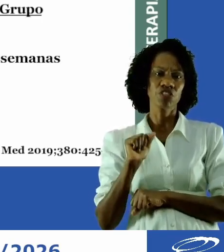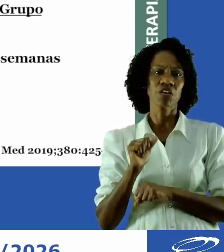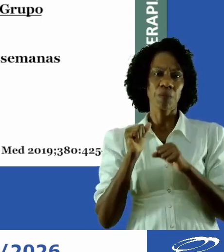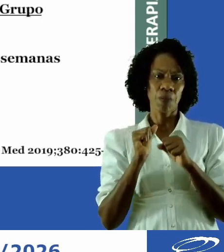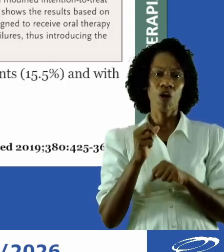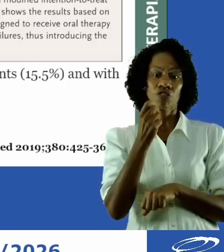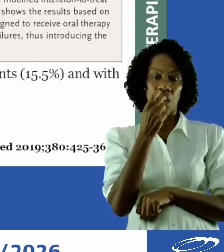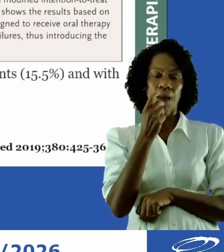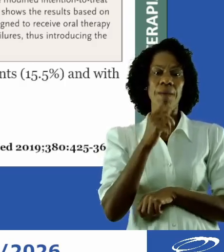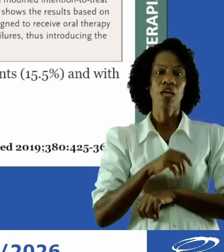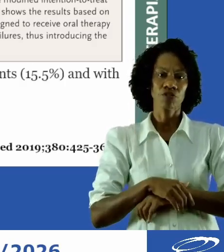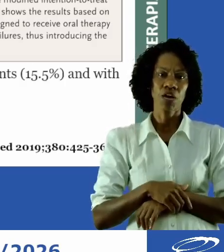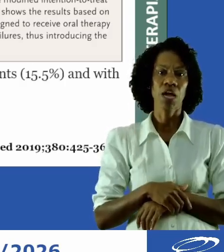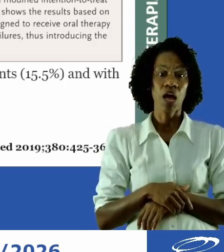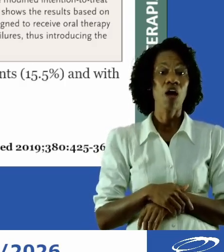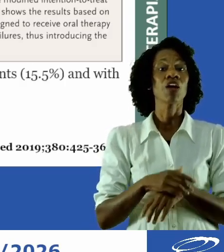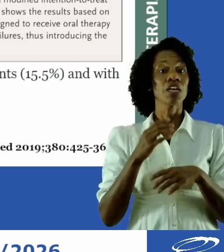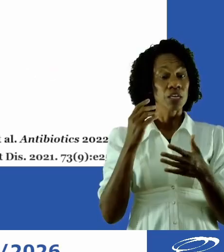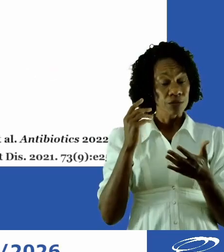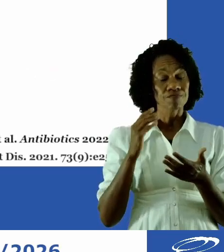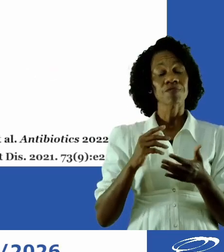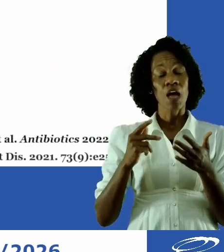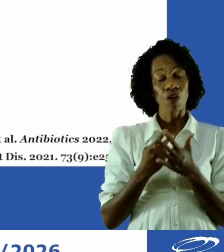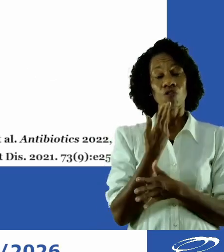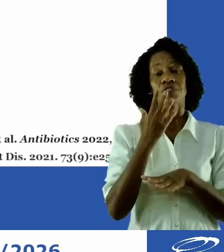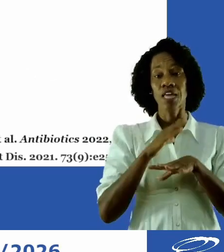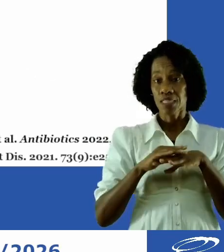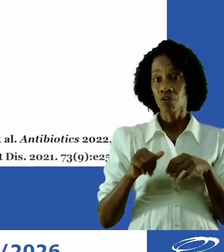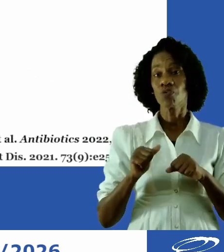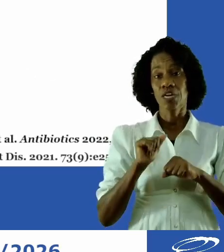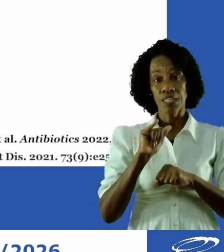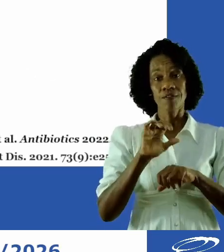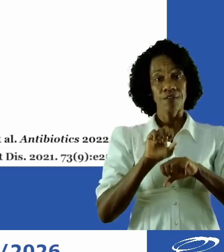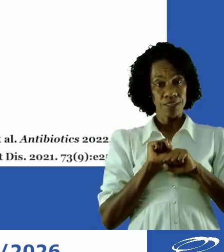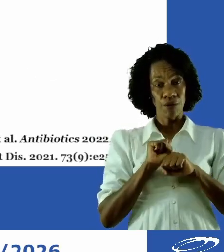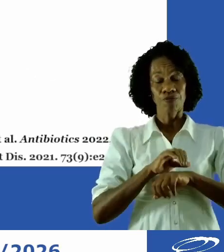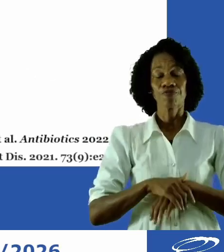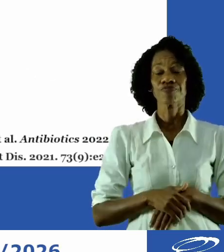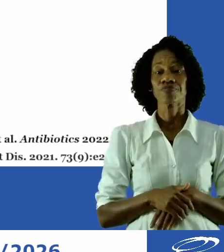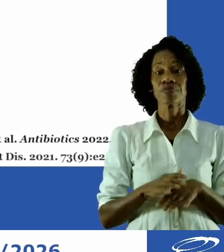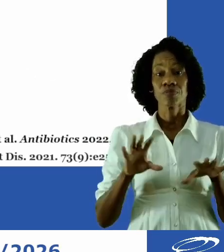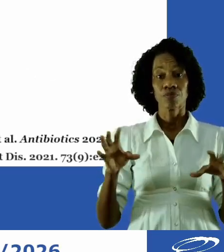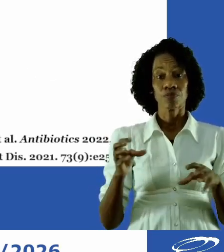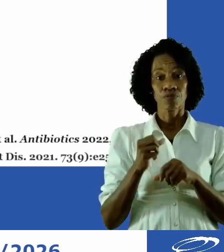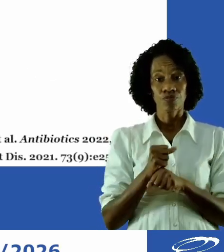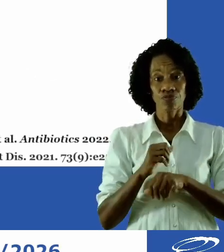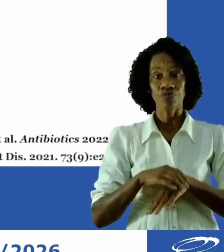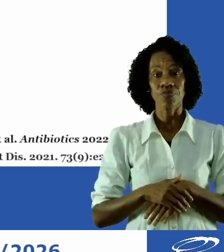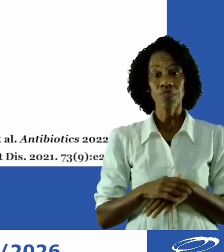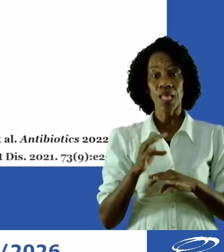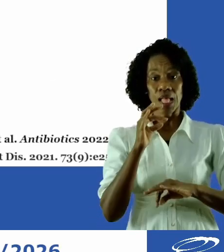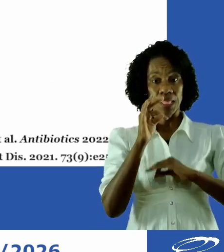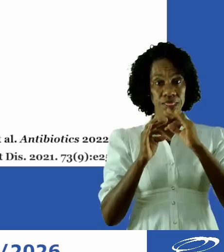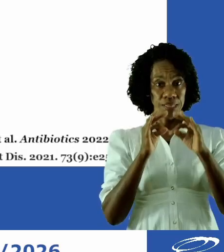possibilidade de boa chance de cura dessas infecções. Então, dá para ver isso claramente. Bom, então, fechando nessa discussão, a terapia antibiótica para